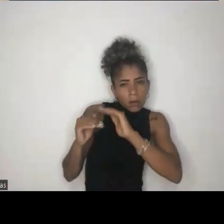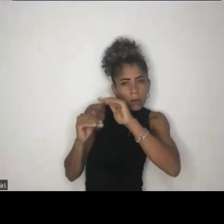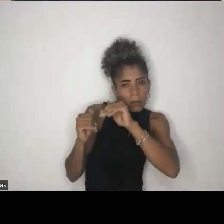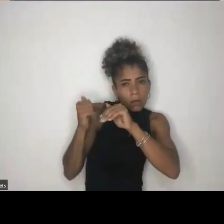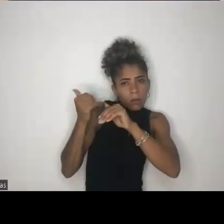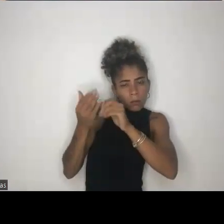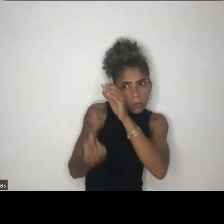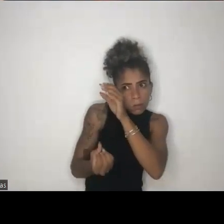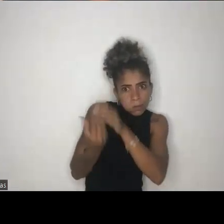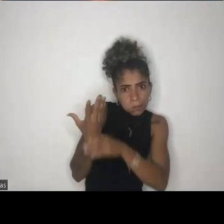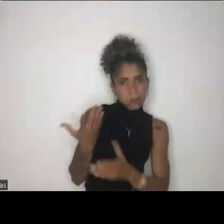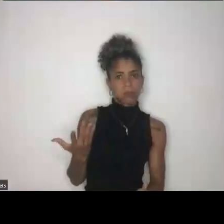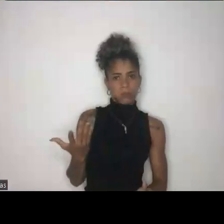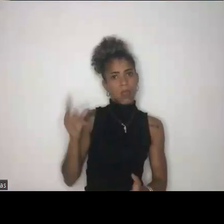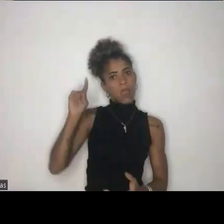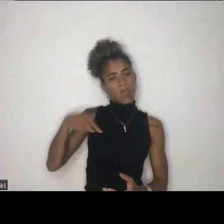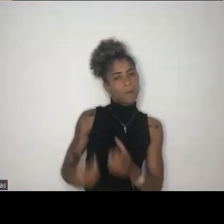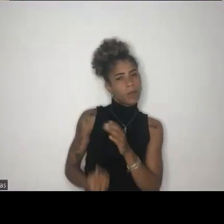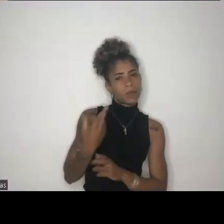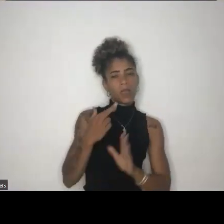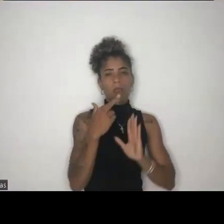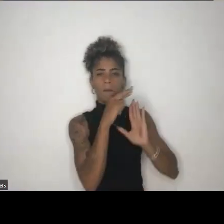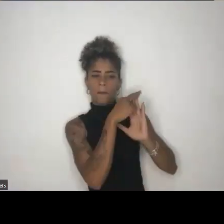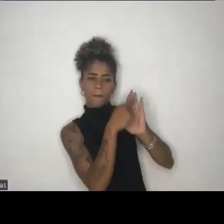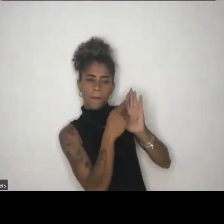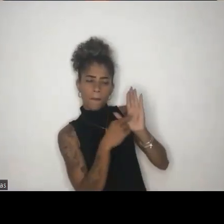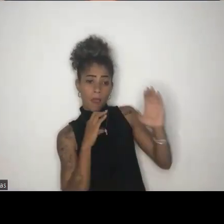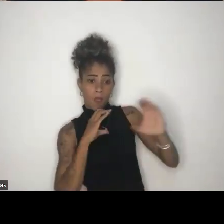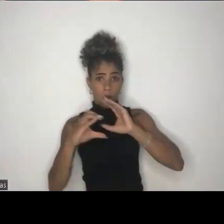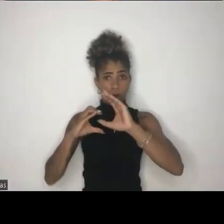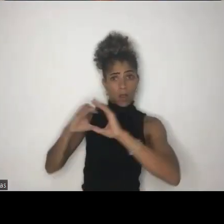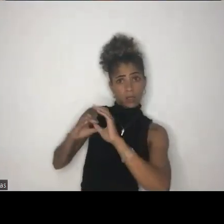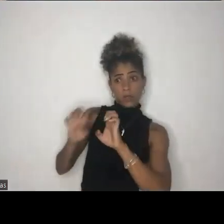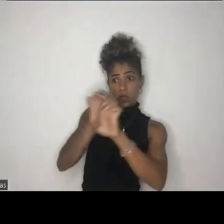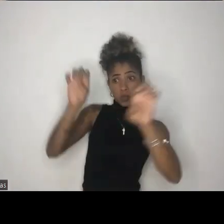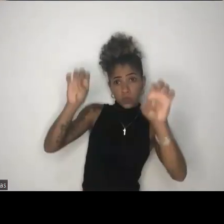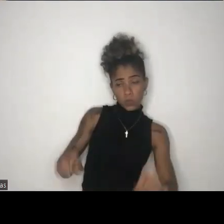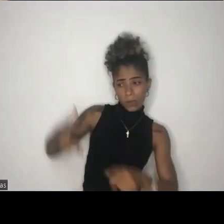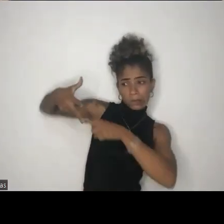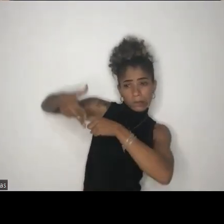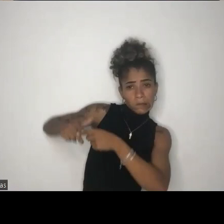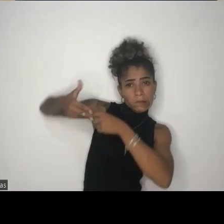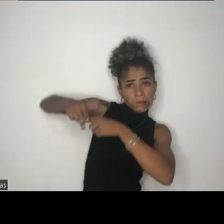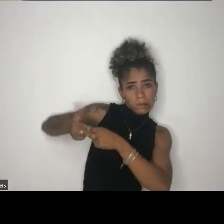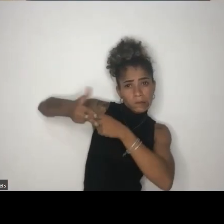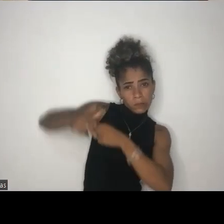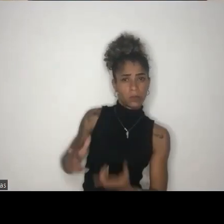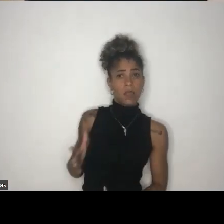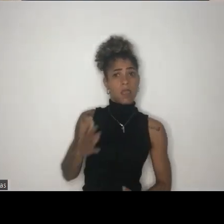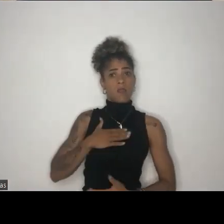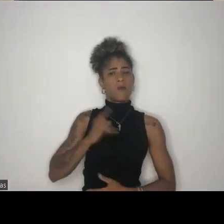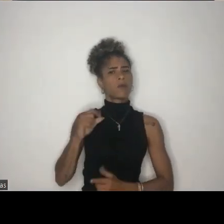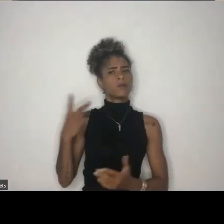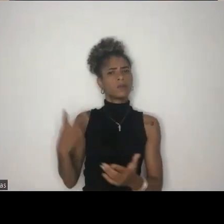no Edis né eu comecei a criar os roteiros de comunicação as estruturas da oficina então o que que aconteceu